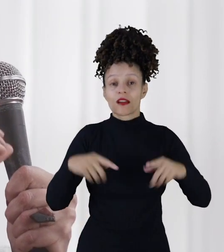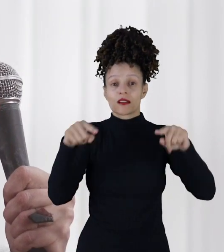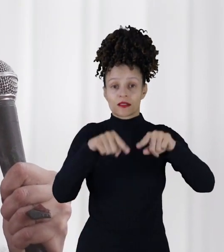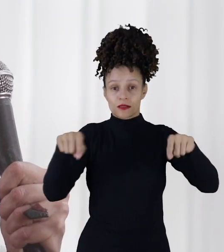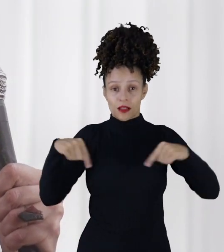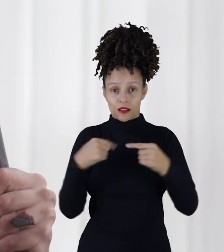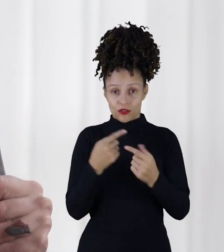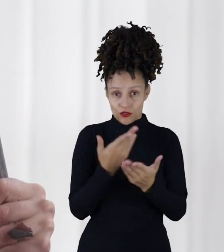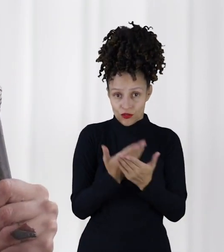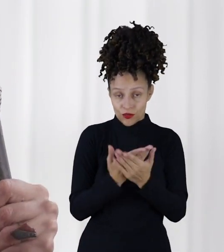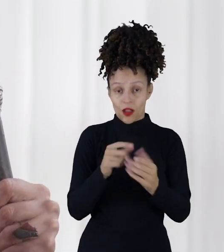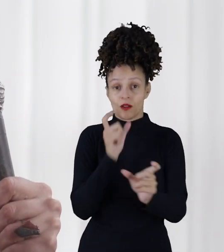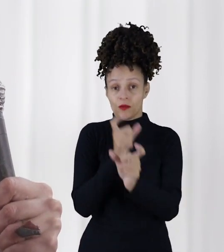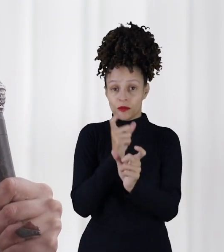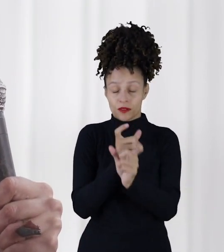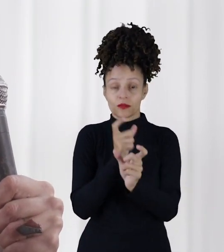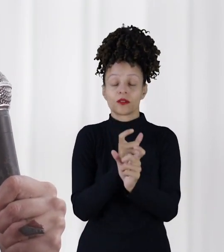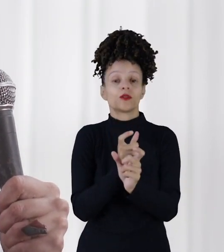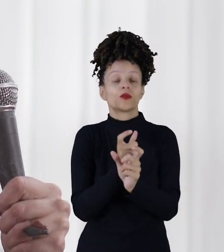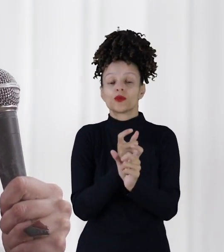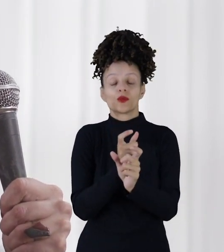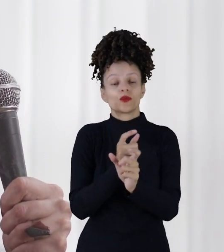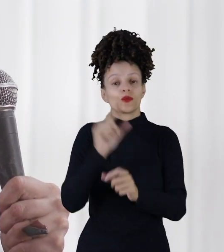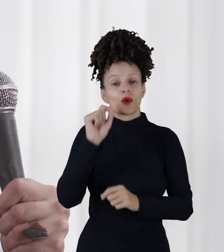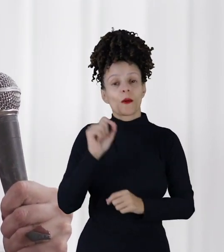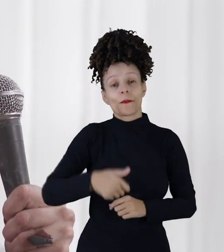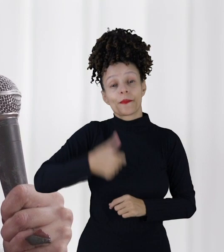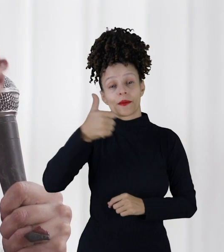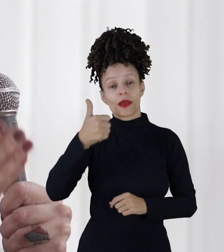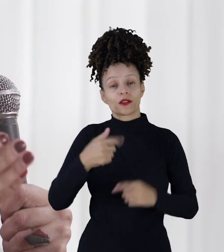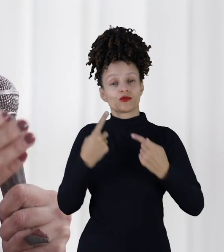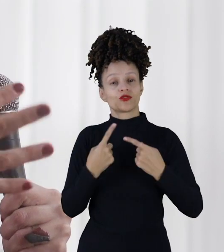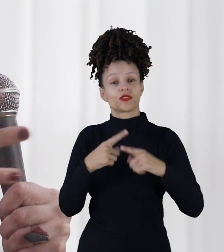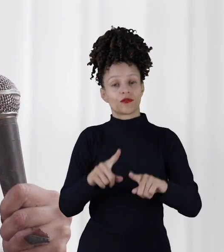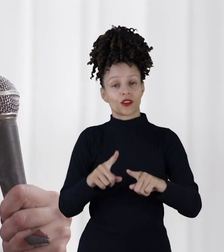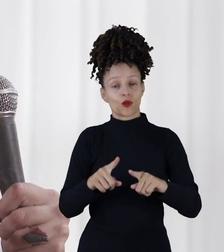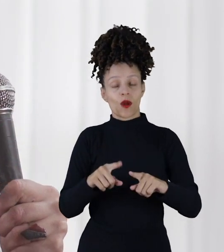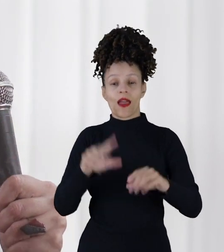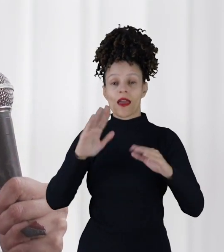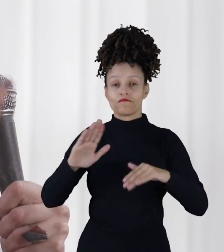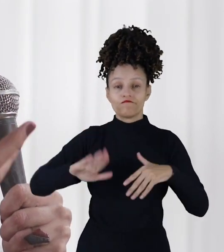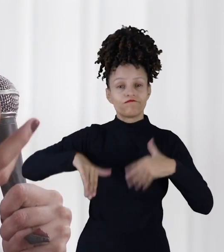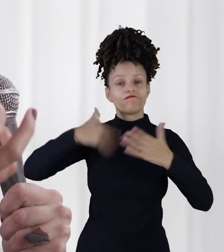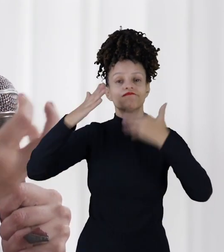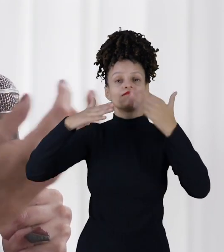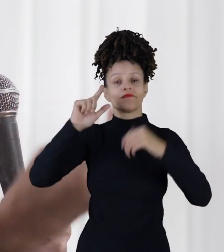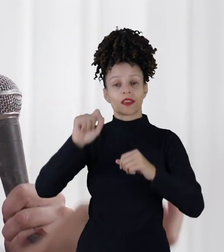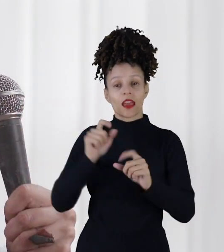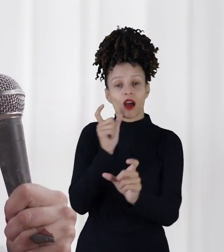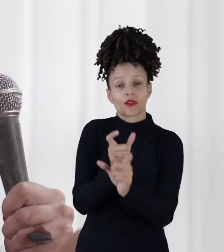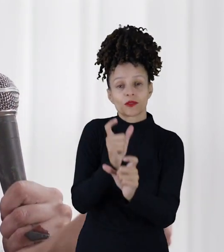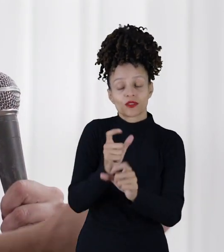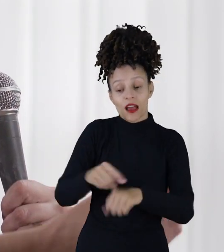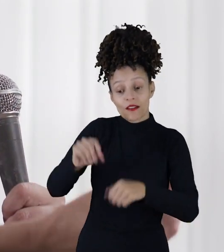sala de aula e alfabetização, o primeiro desafio é ultrapassar essa ideia de que